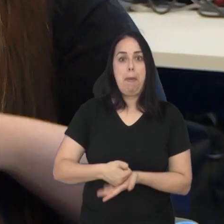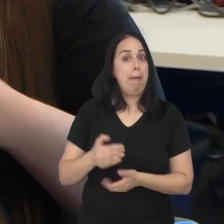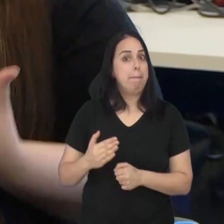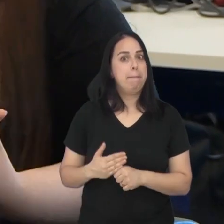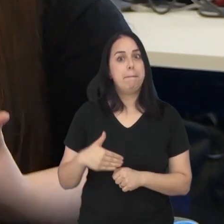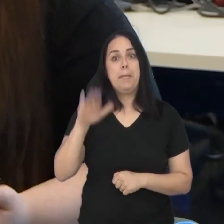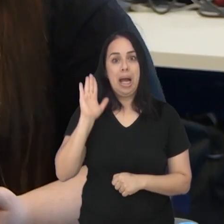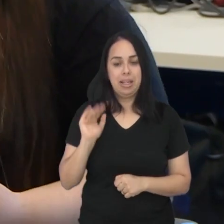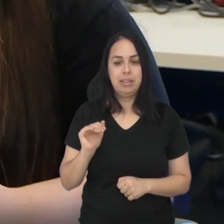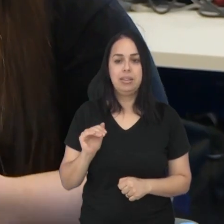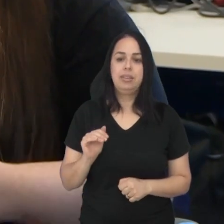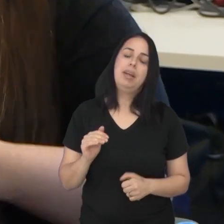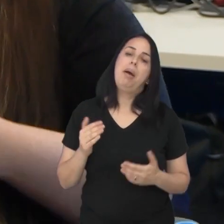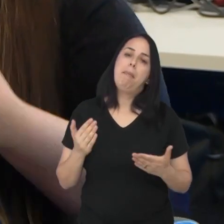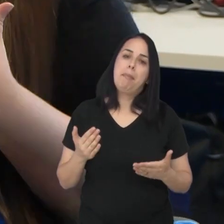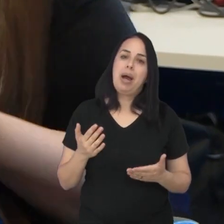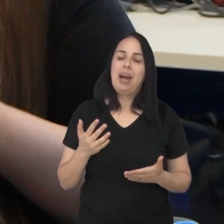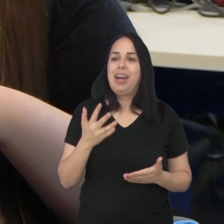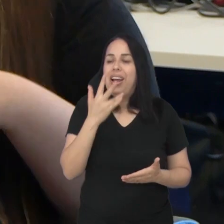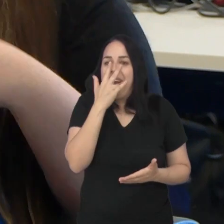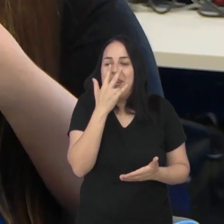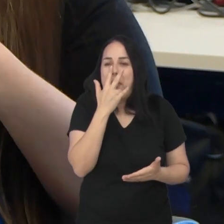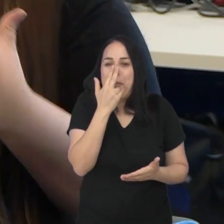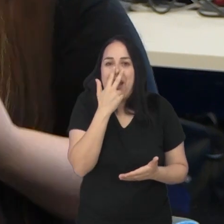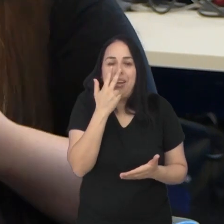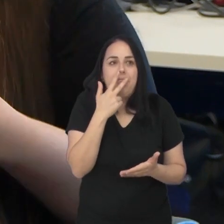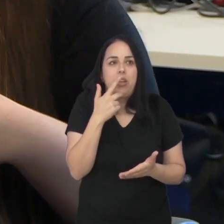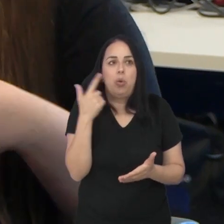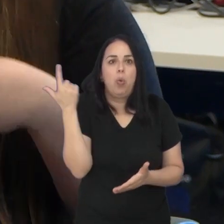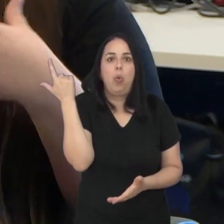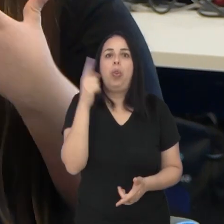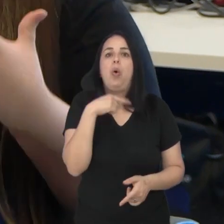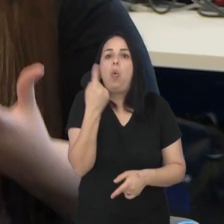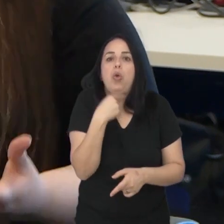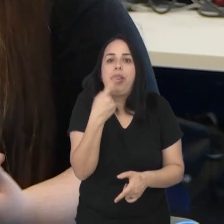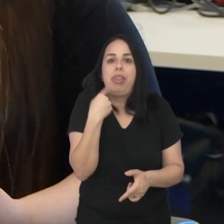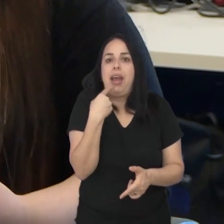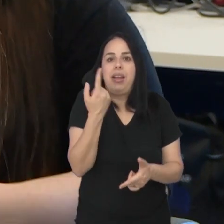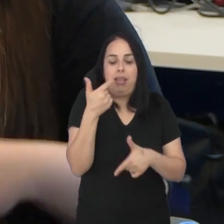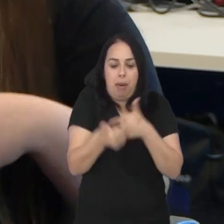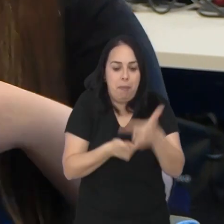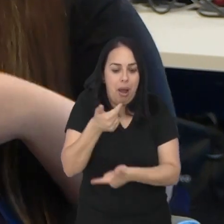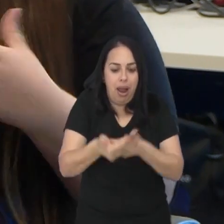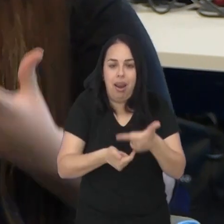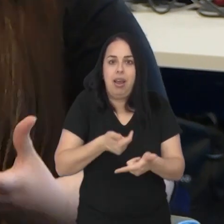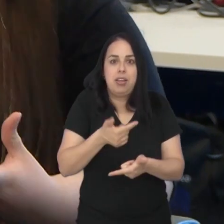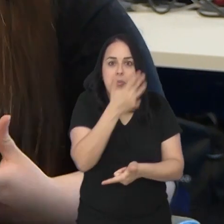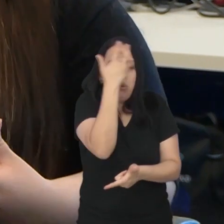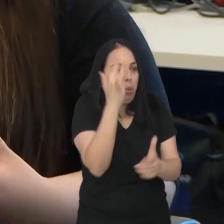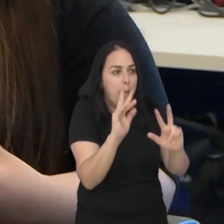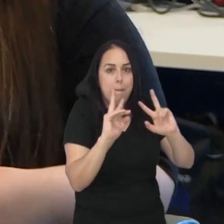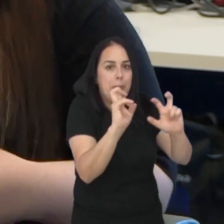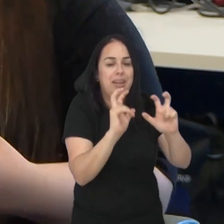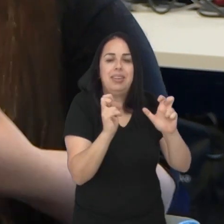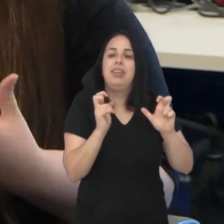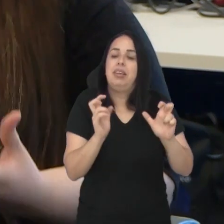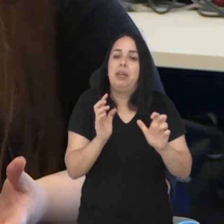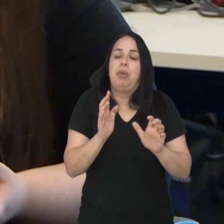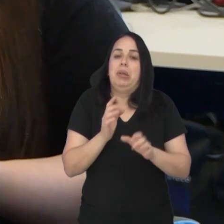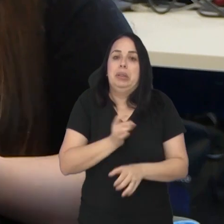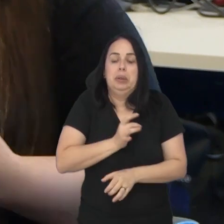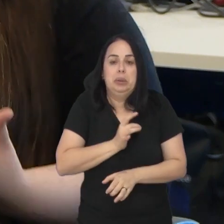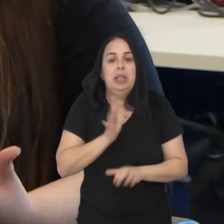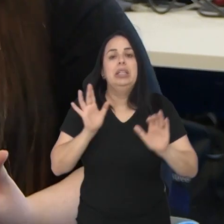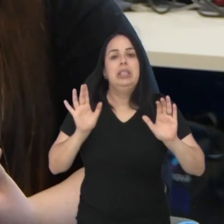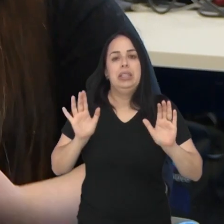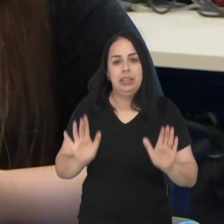a gente acaba se cobrando mais, né? Porque parece que a gente não está entregando tudo que precisa entregar, as pessoas não estão vendo o que a gente está entregando também,